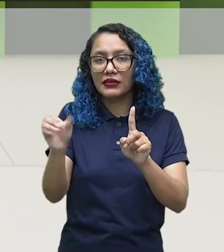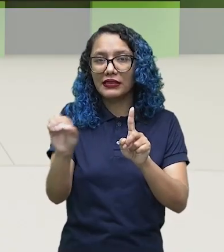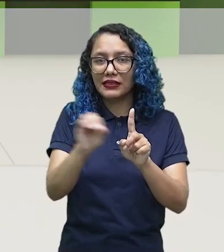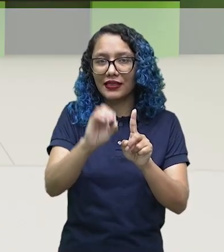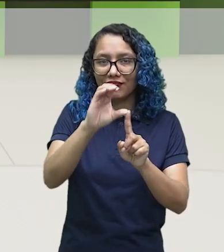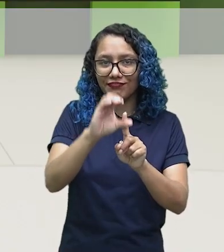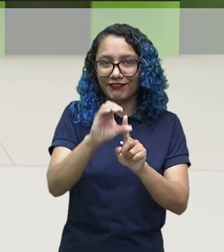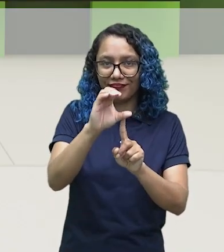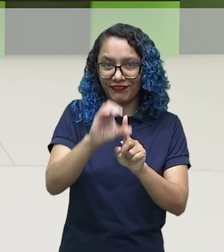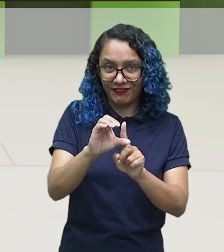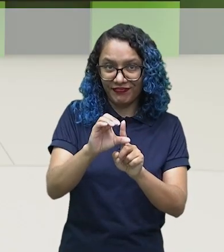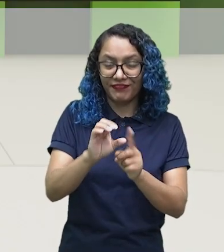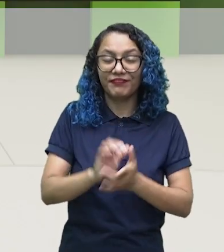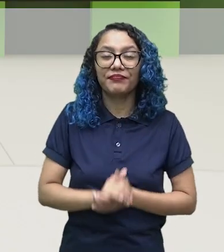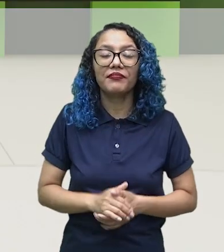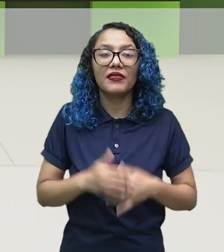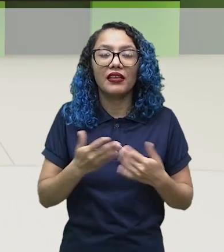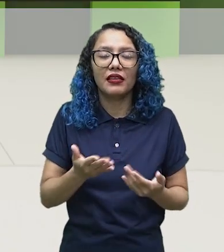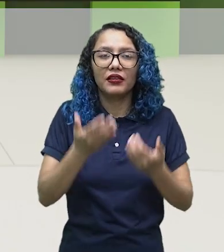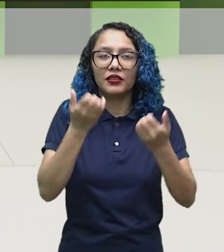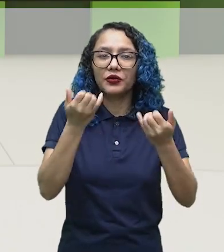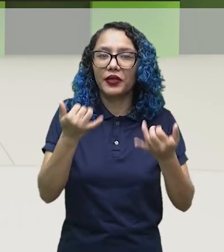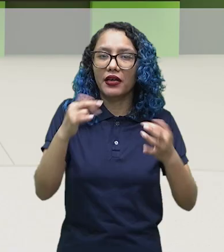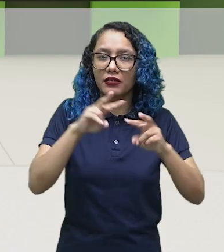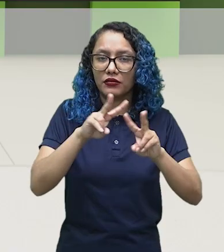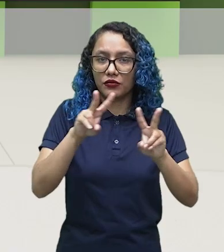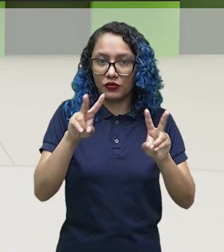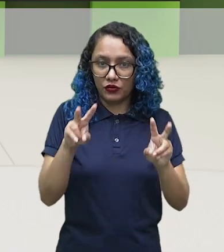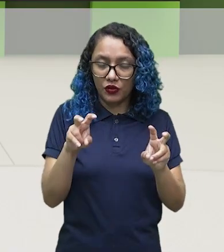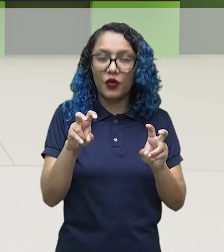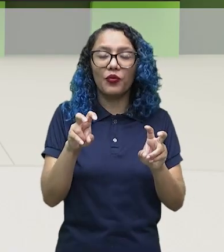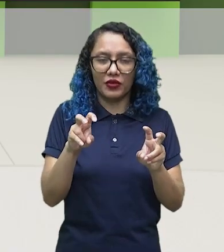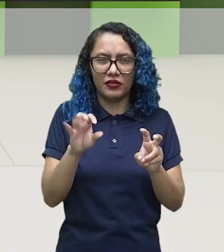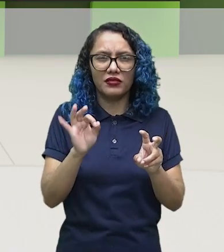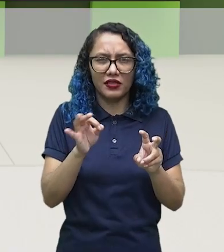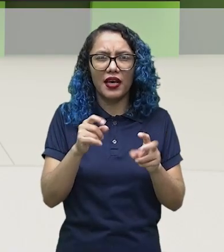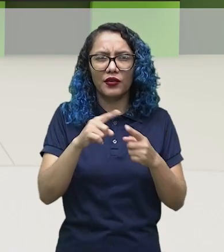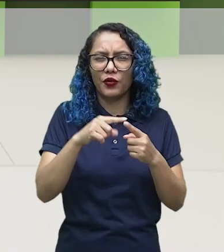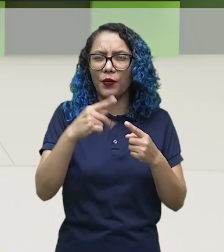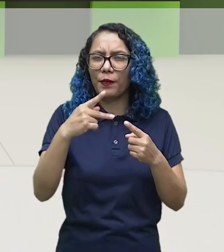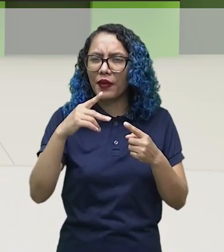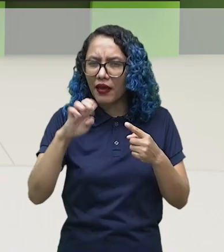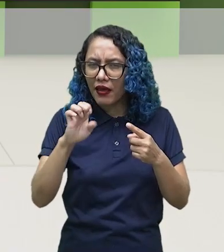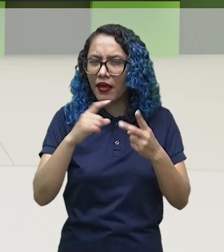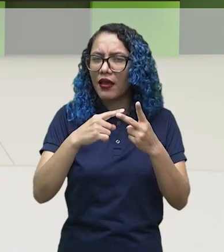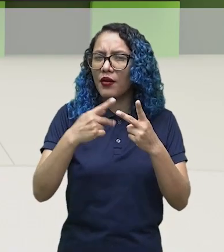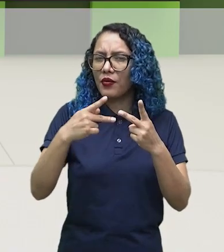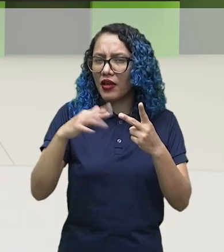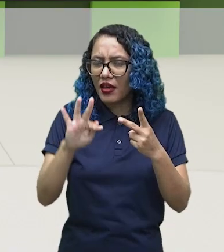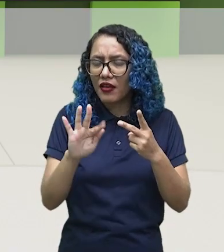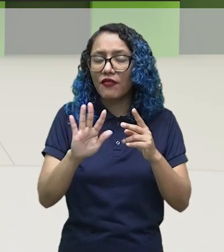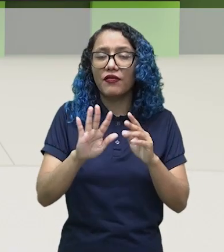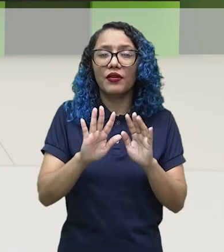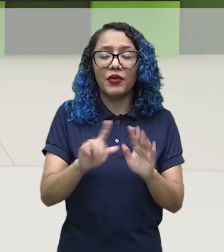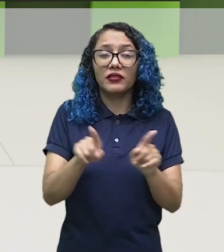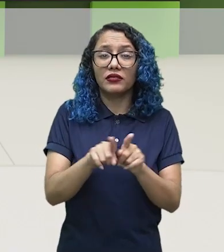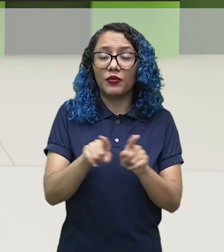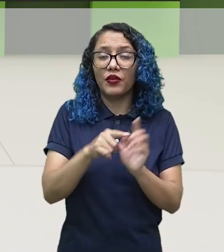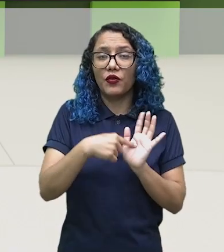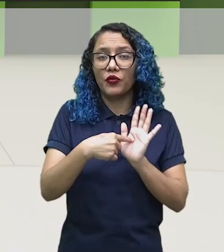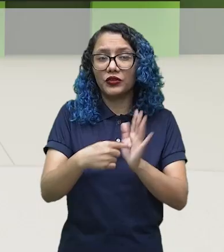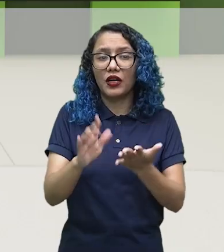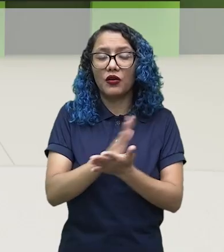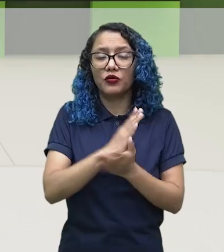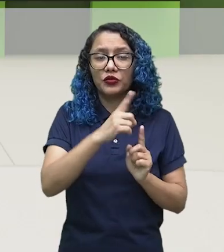tá? Então, além da gente falar um pouco mais de pontos de fusão e ebulição, eu também vou trazer para vocês, né, escalas, né,